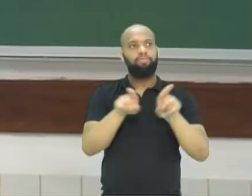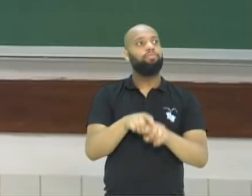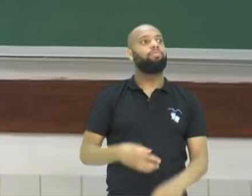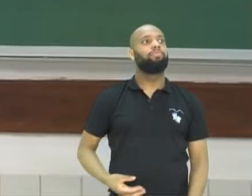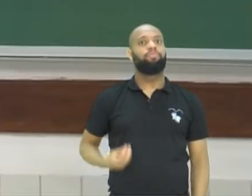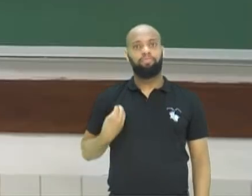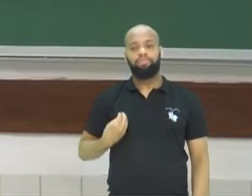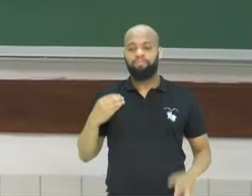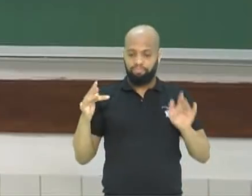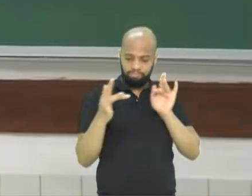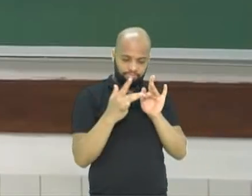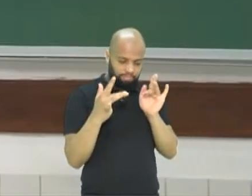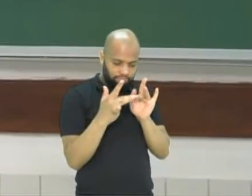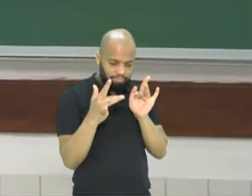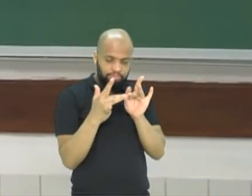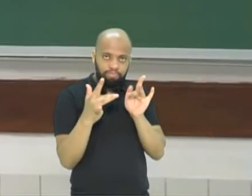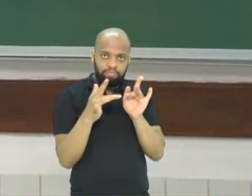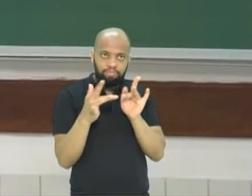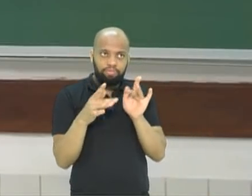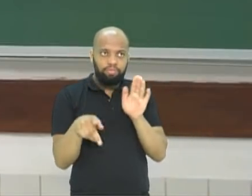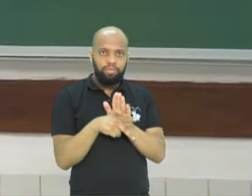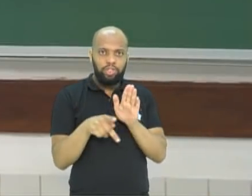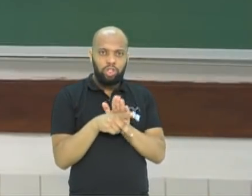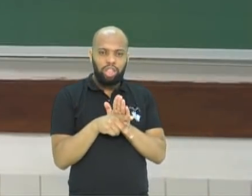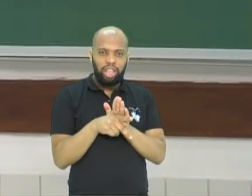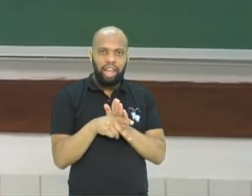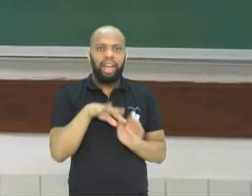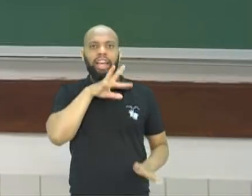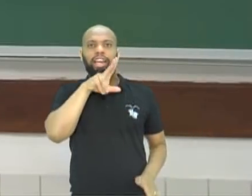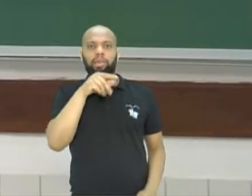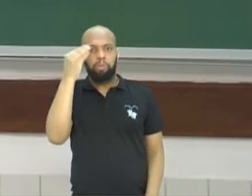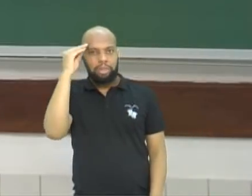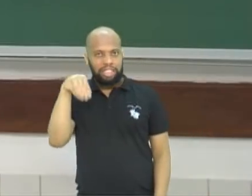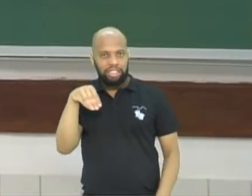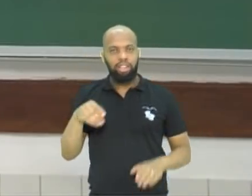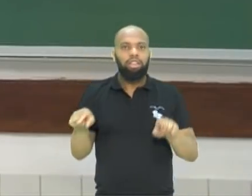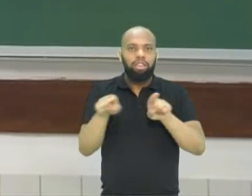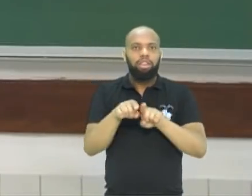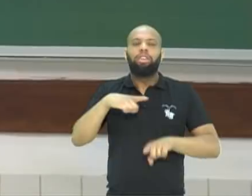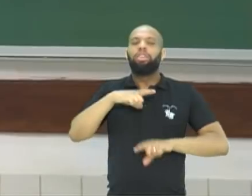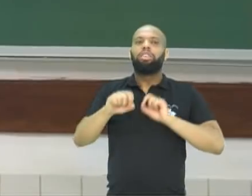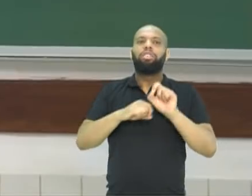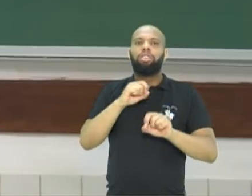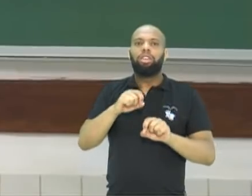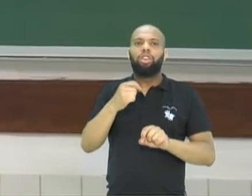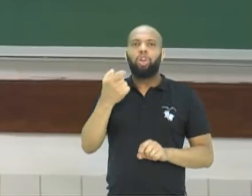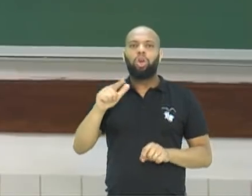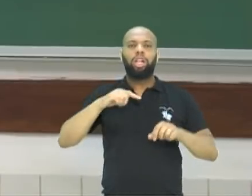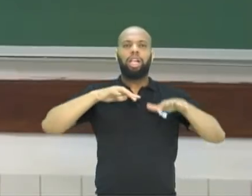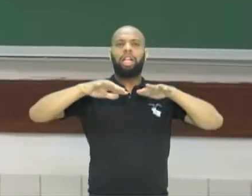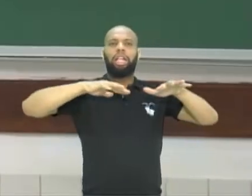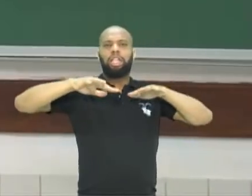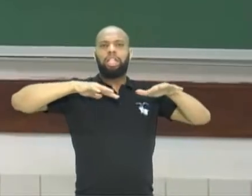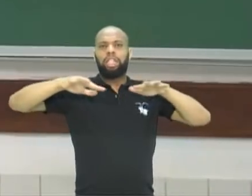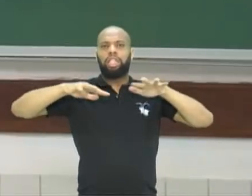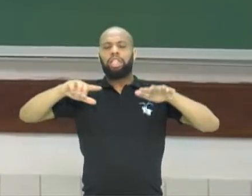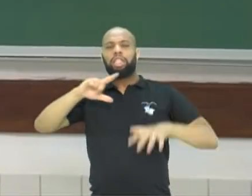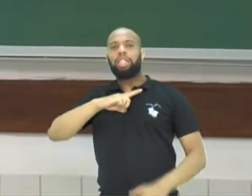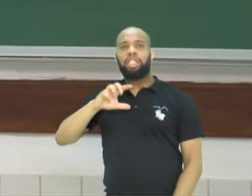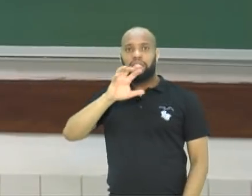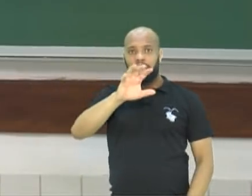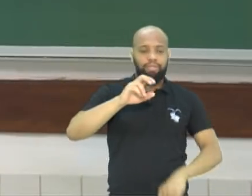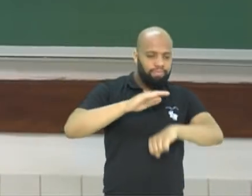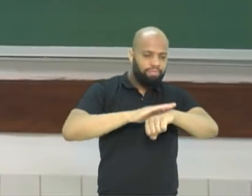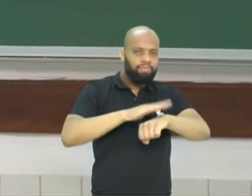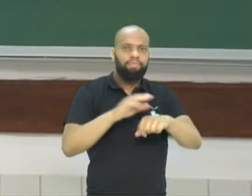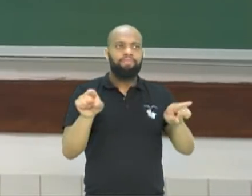ele teve contato com a preguiça gigante e também lá com esse aspecto do tremor de terra, foi nesse tempo